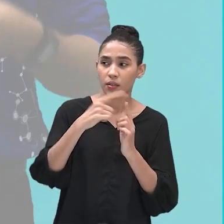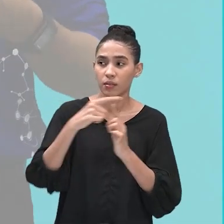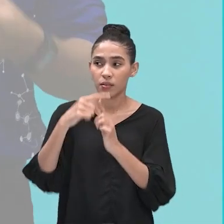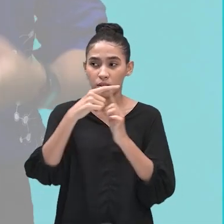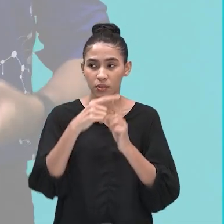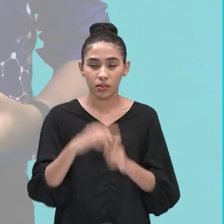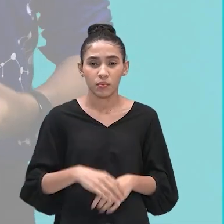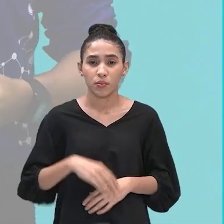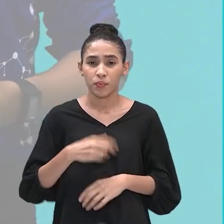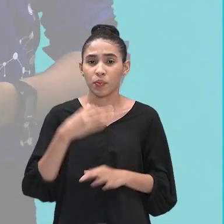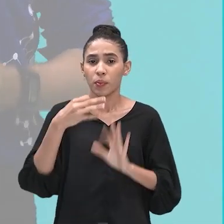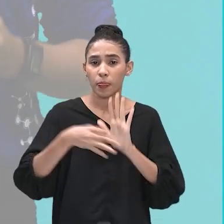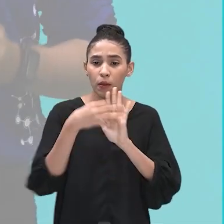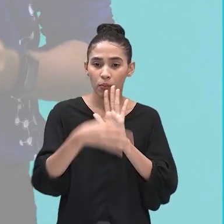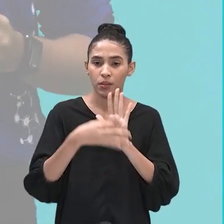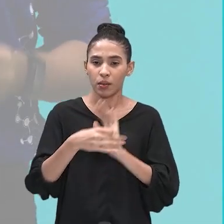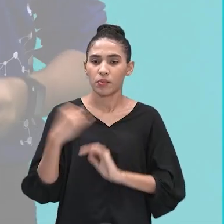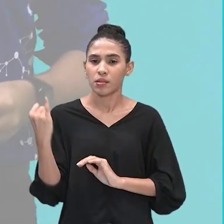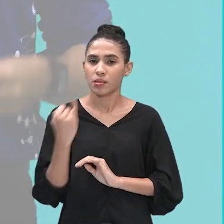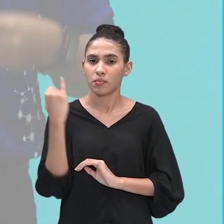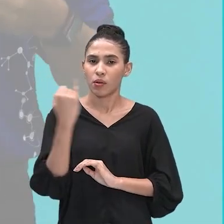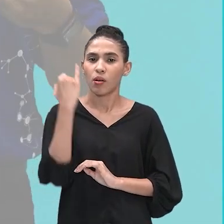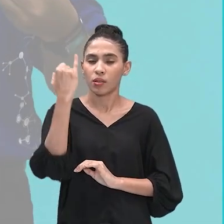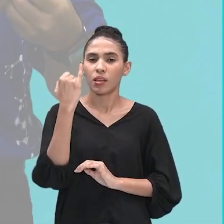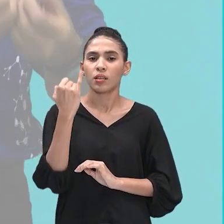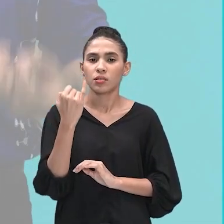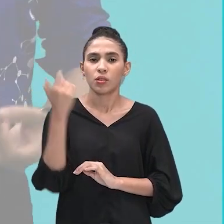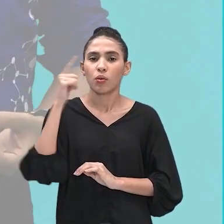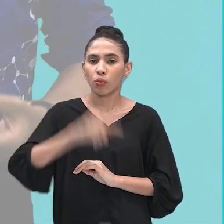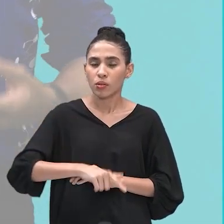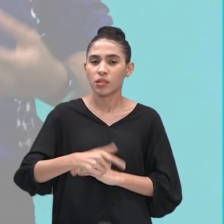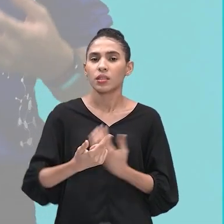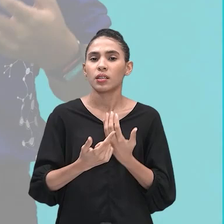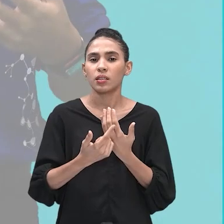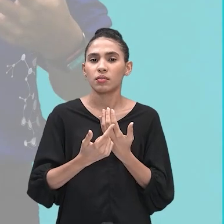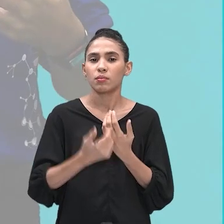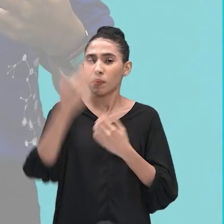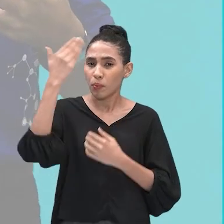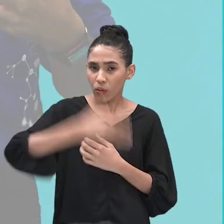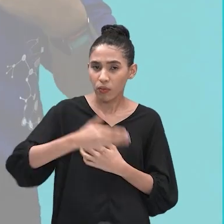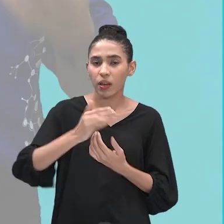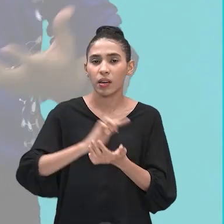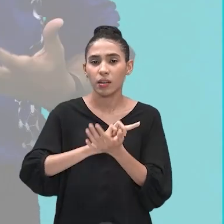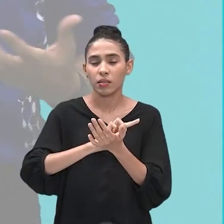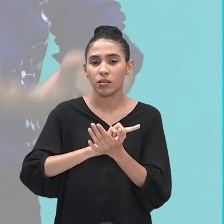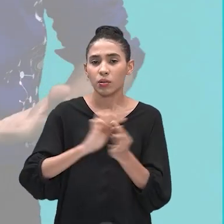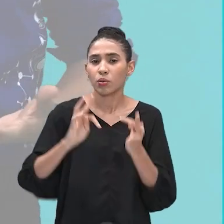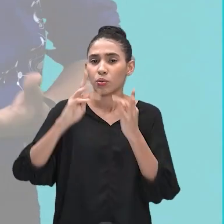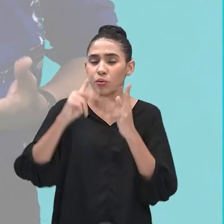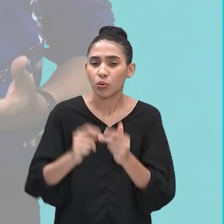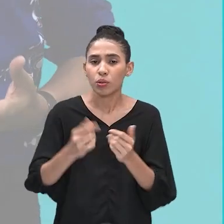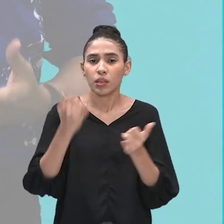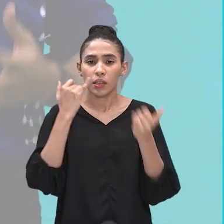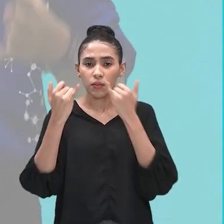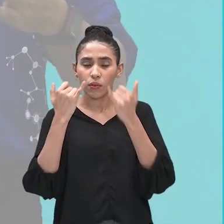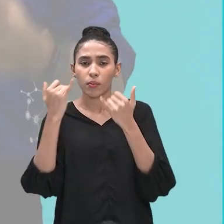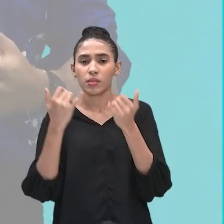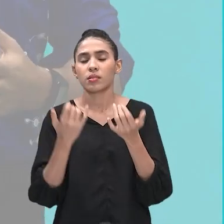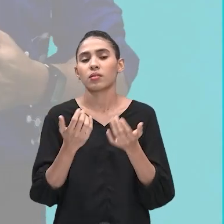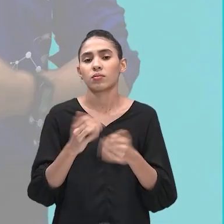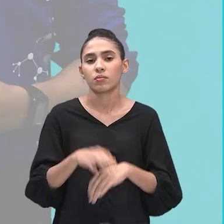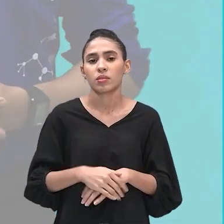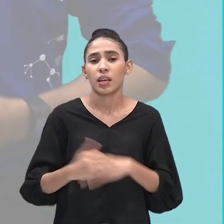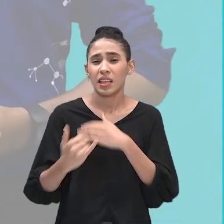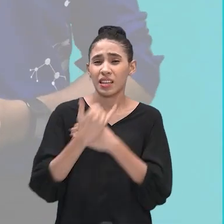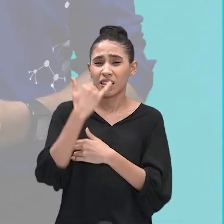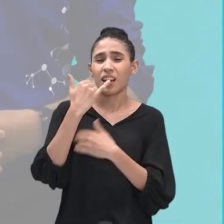opiniões importantes, né, para validar essas informações, né, esse dano que ele sofreu. E